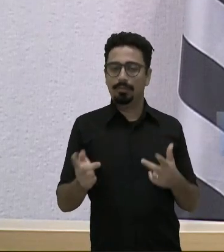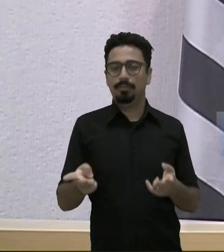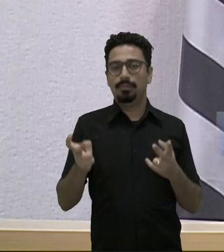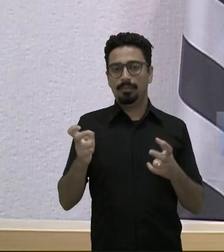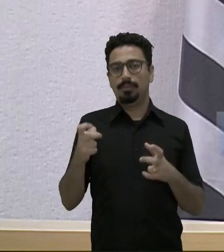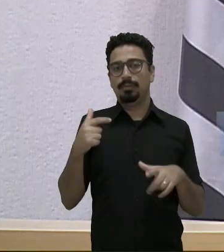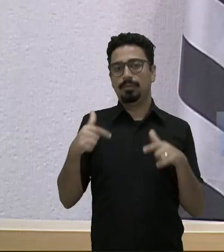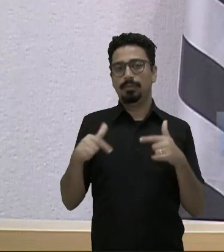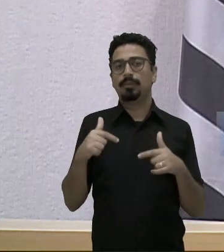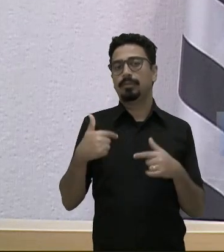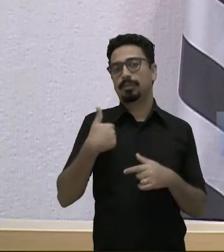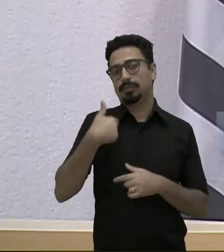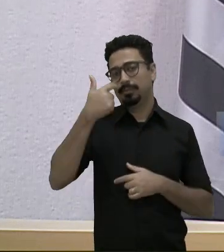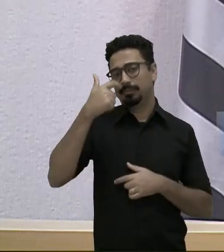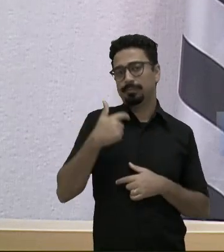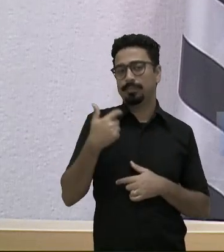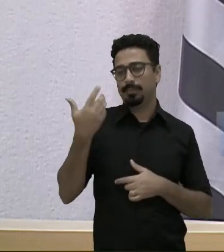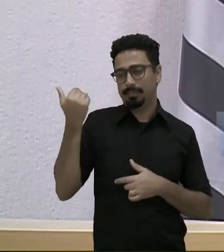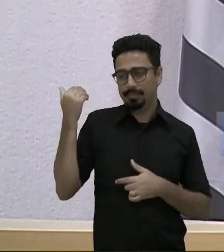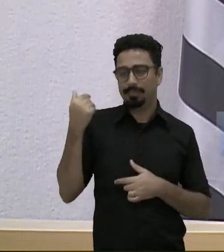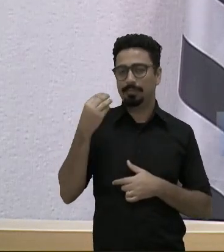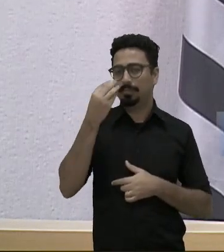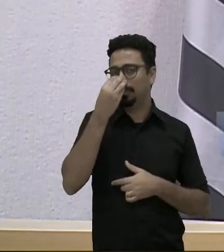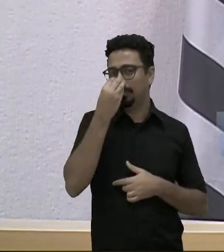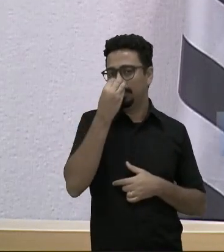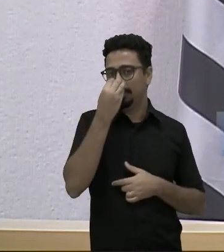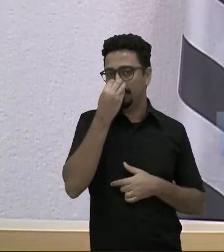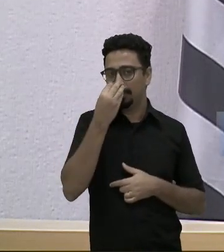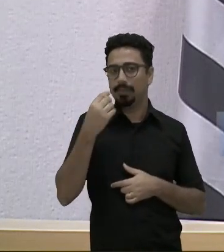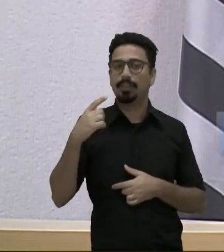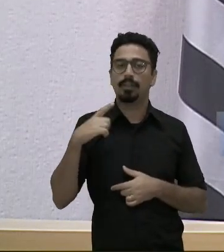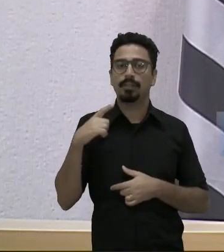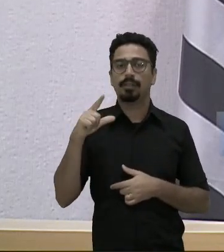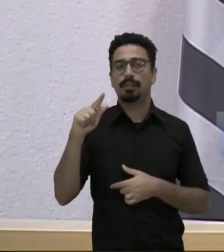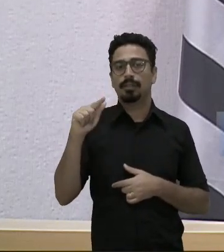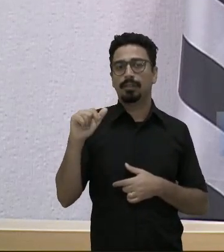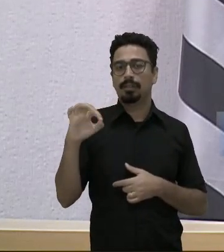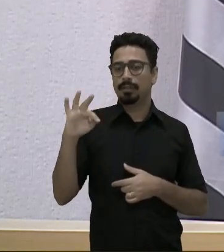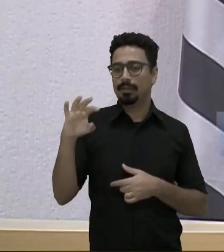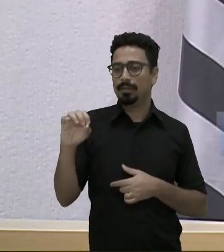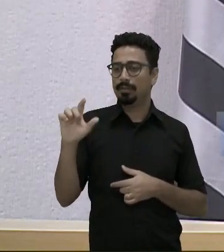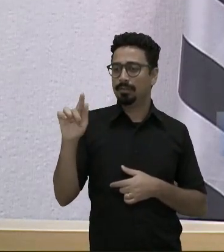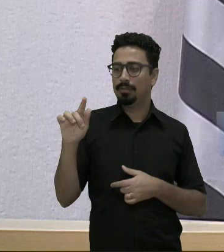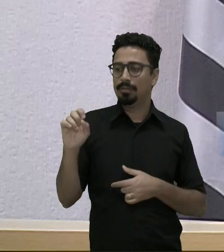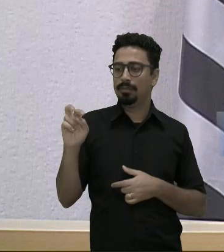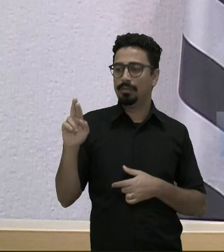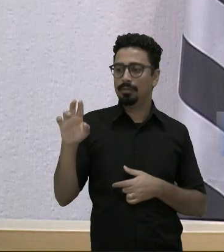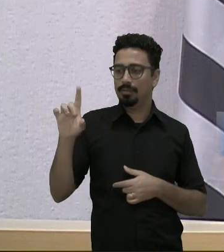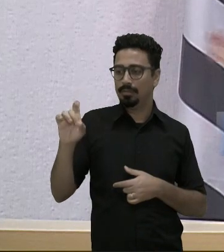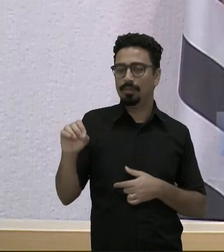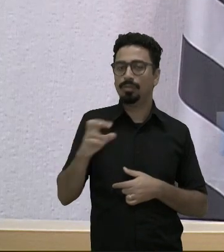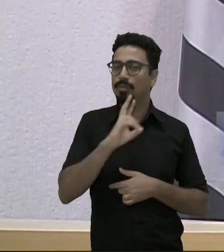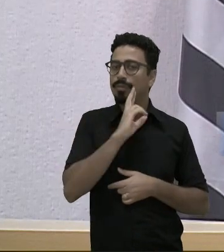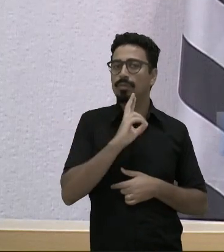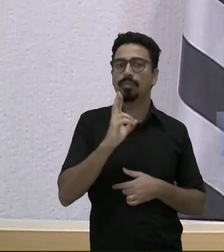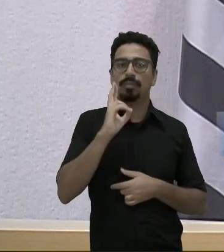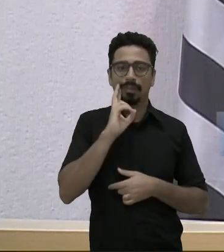Porque enquanto palhaço, tem o Gato Gordo, um restaurante em Campo do Jordão, eu